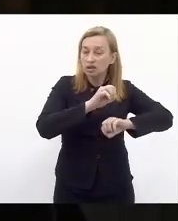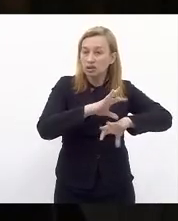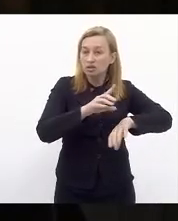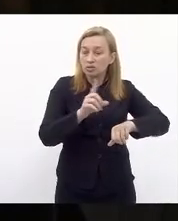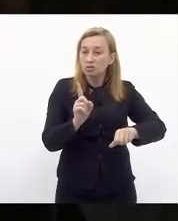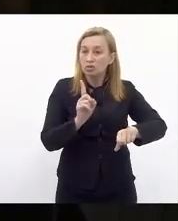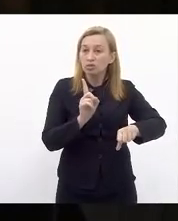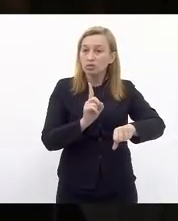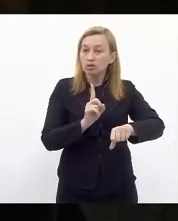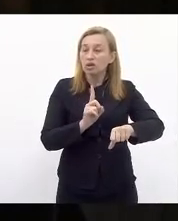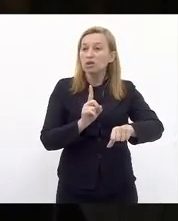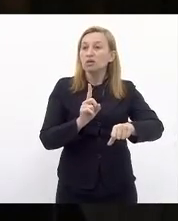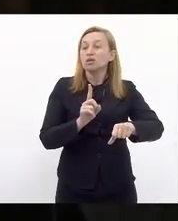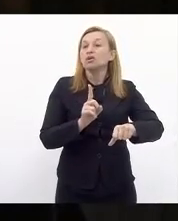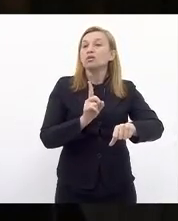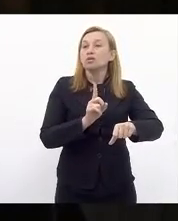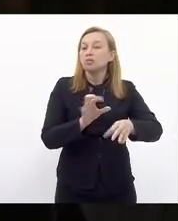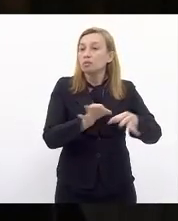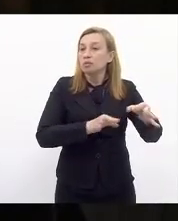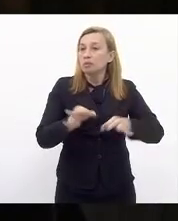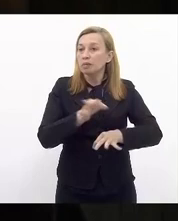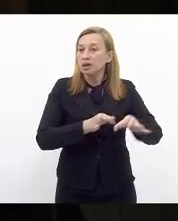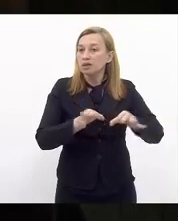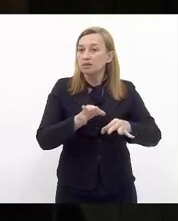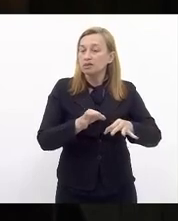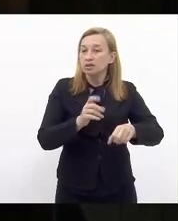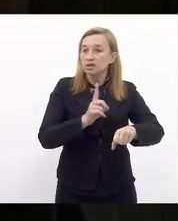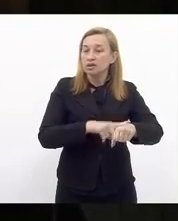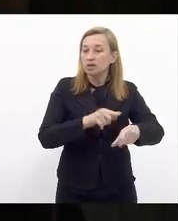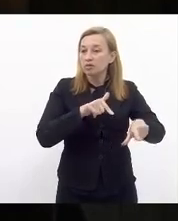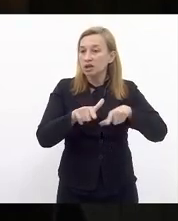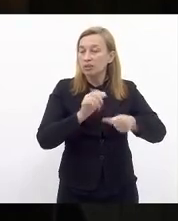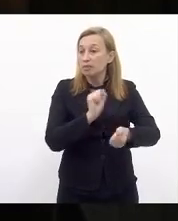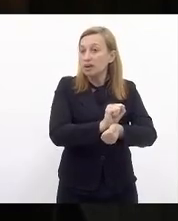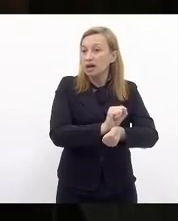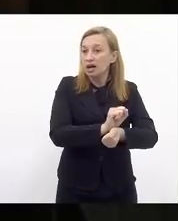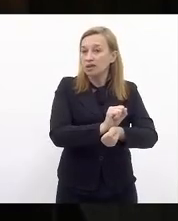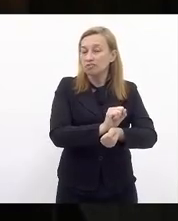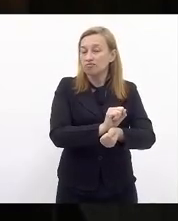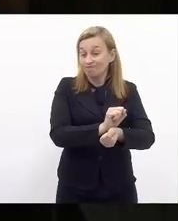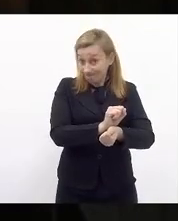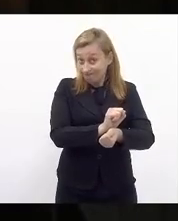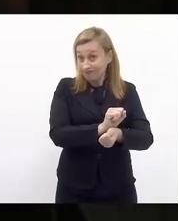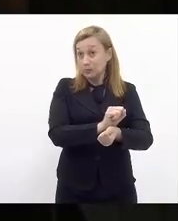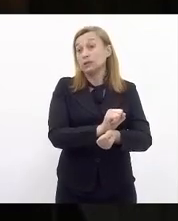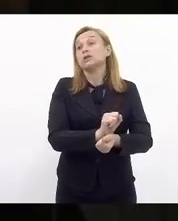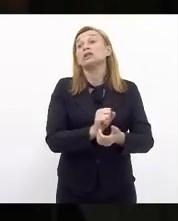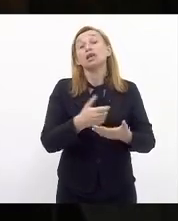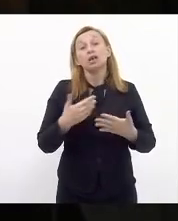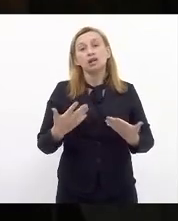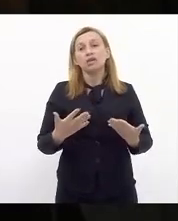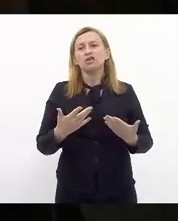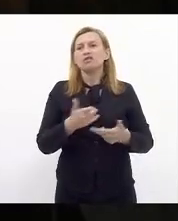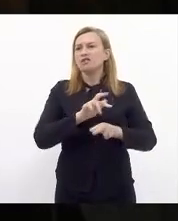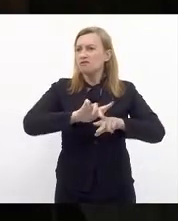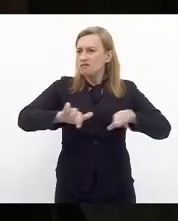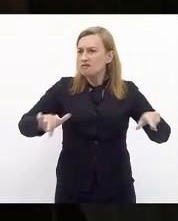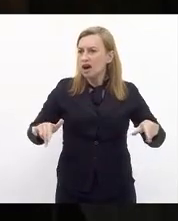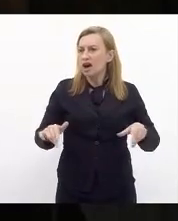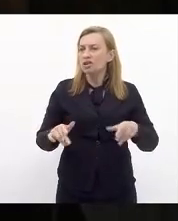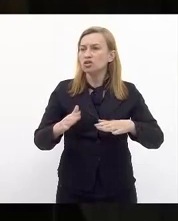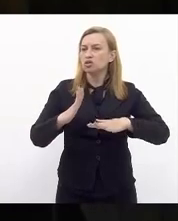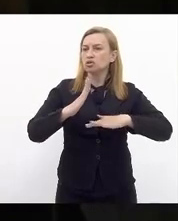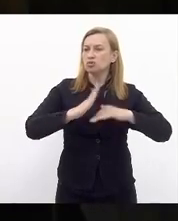de carreira congelados e o regime de recuperação fiscal não mandava congelar os planos e vocês tem várias